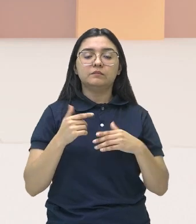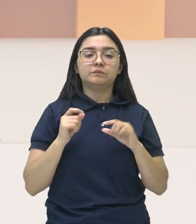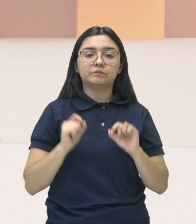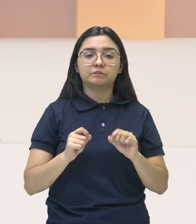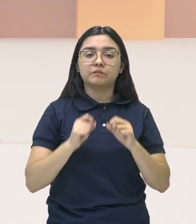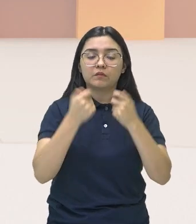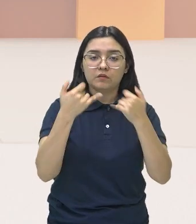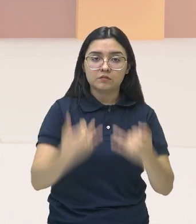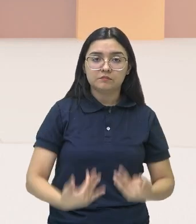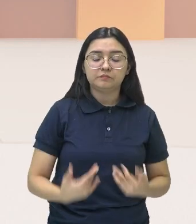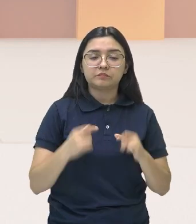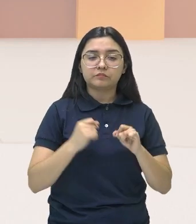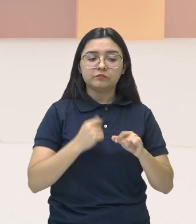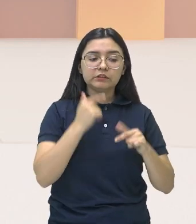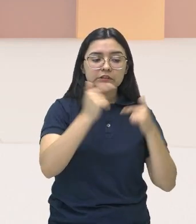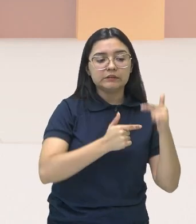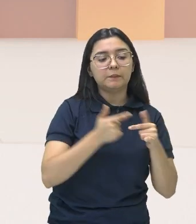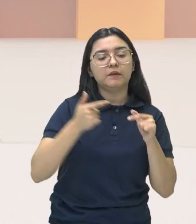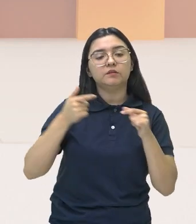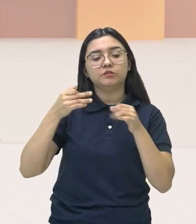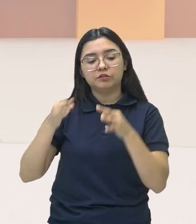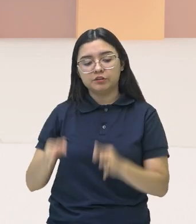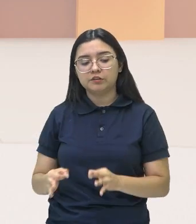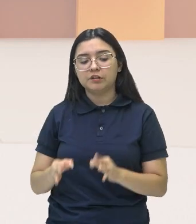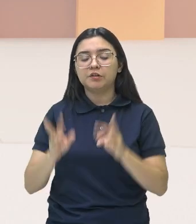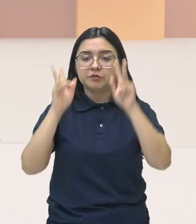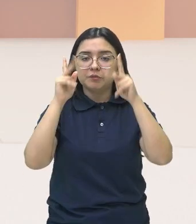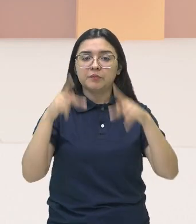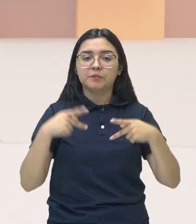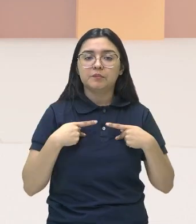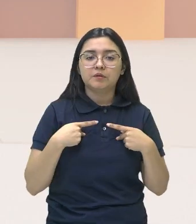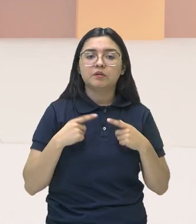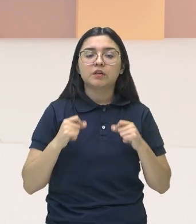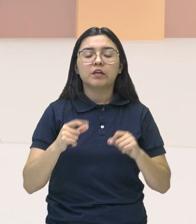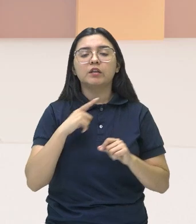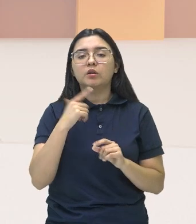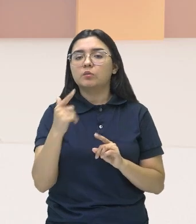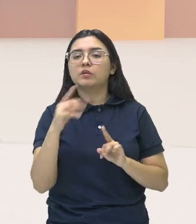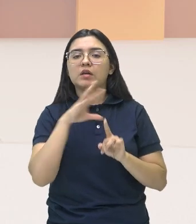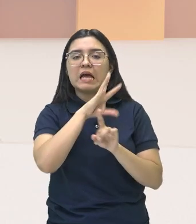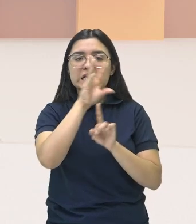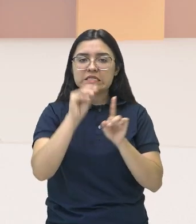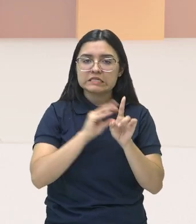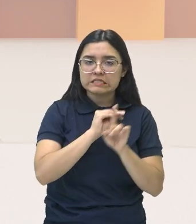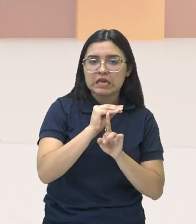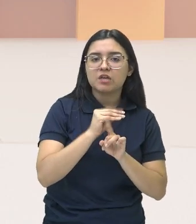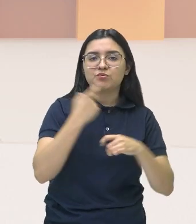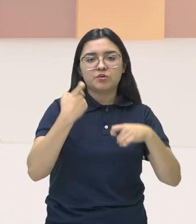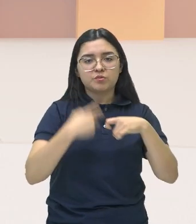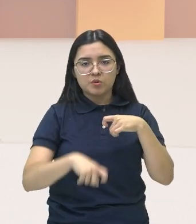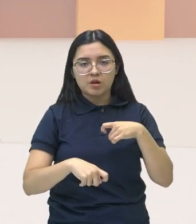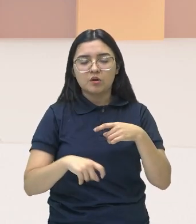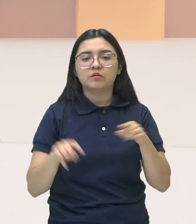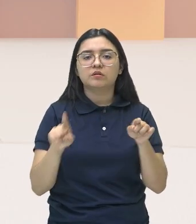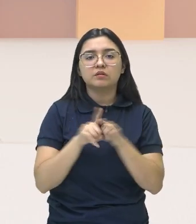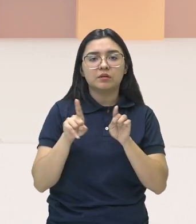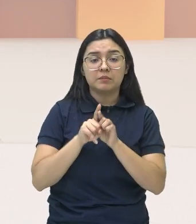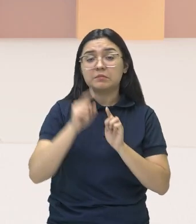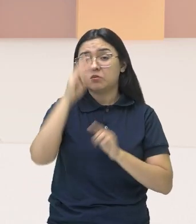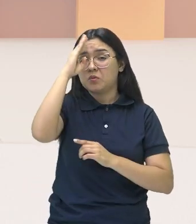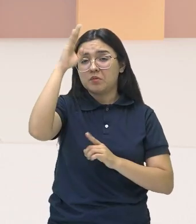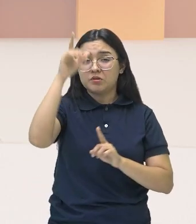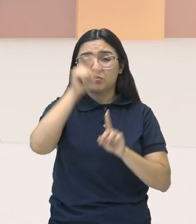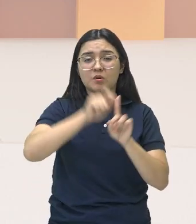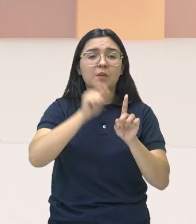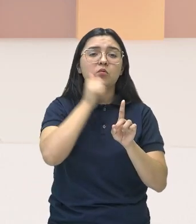e a dignidade humana, nós estamos falando disso, né? Que não haja assédio, não só assédio sexual, né, principalmente com as mulheres,